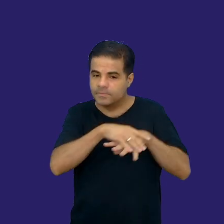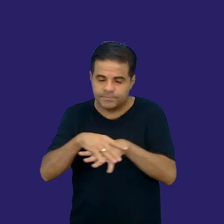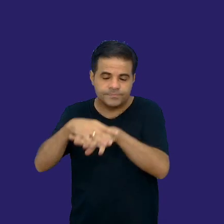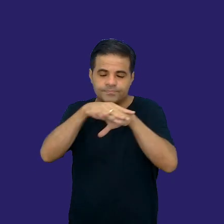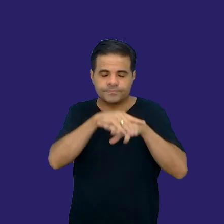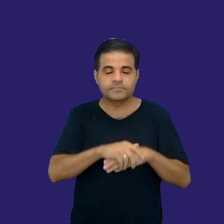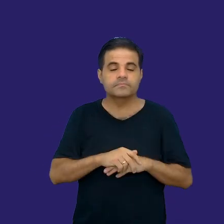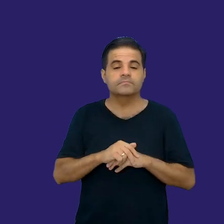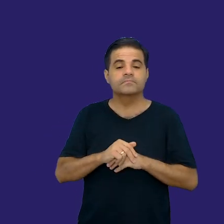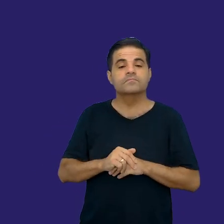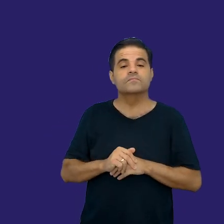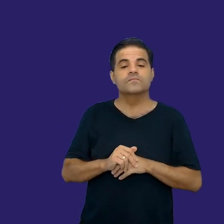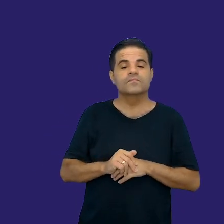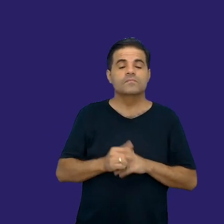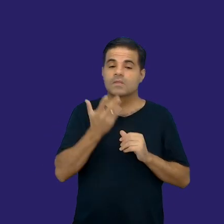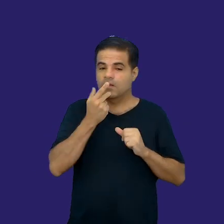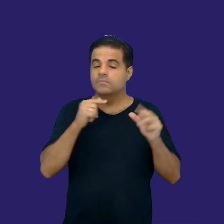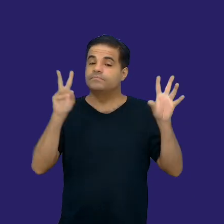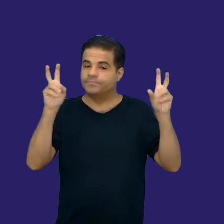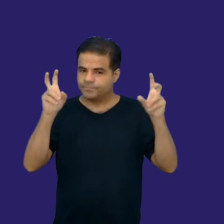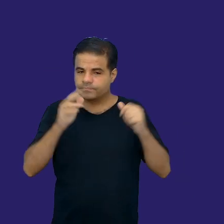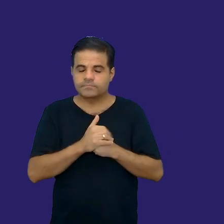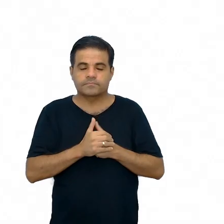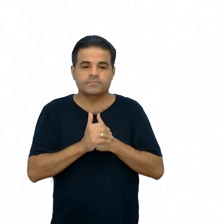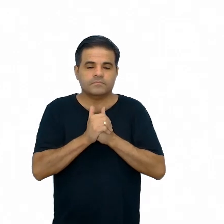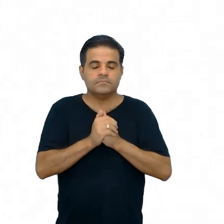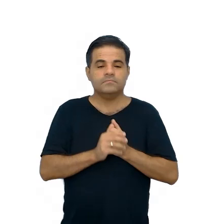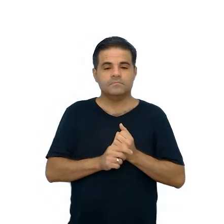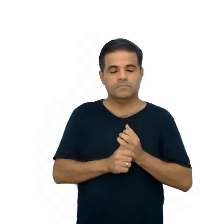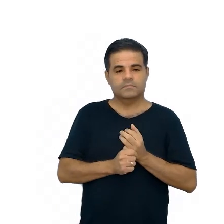investigação matemática. Então, vamos lá.